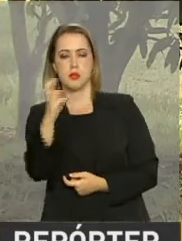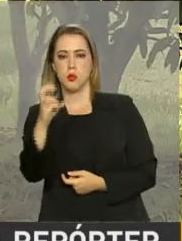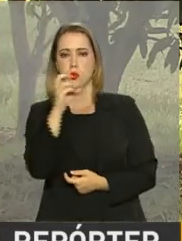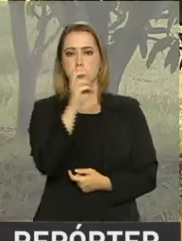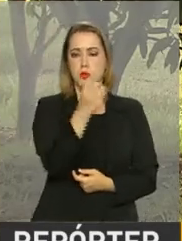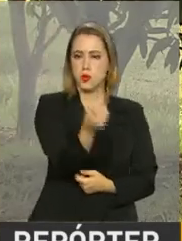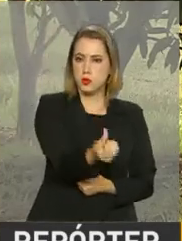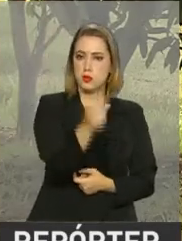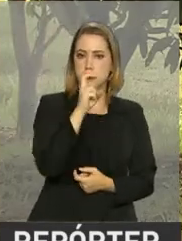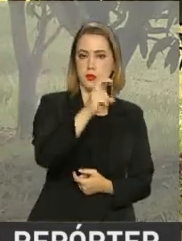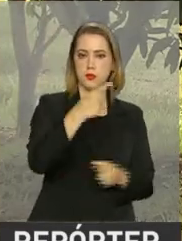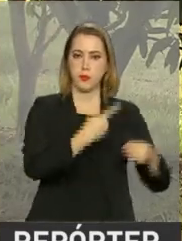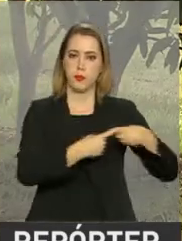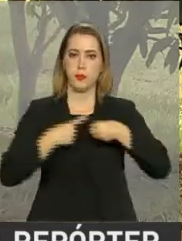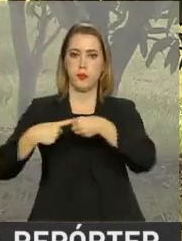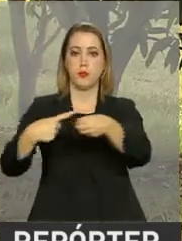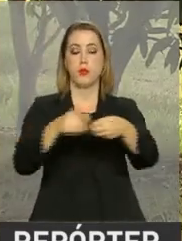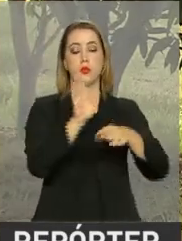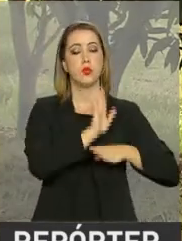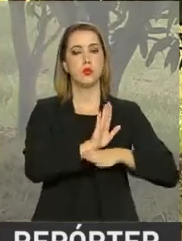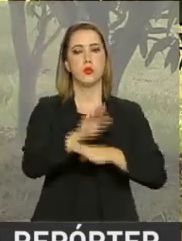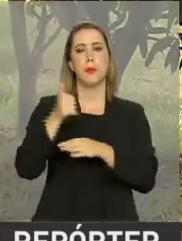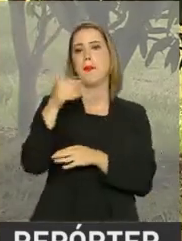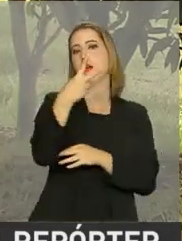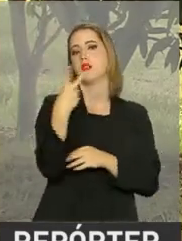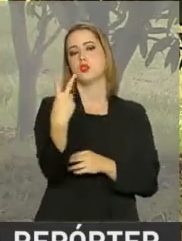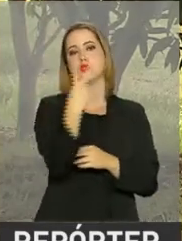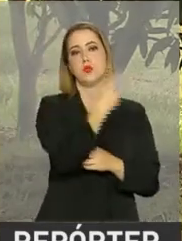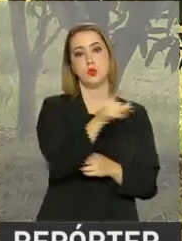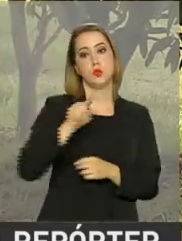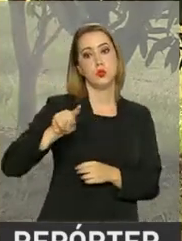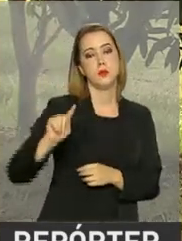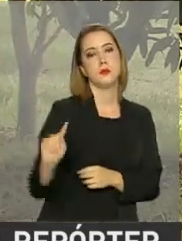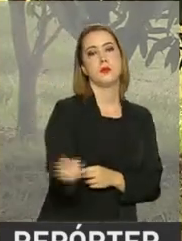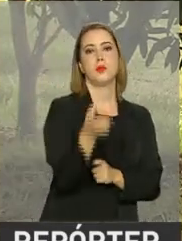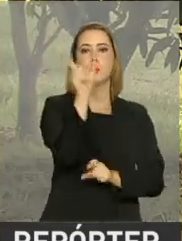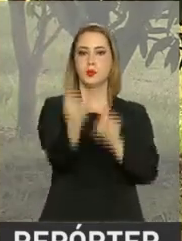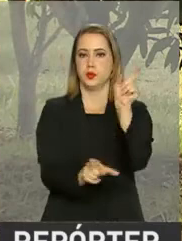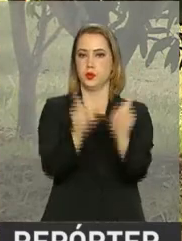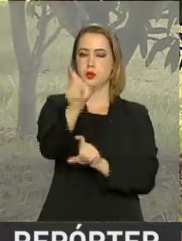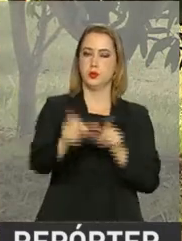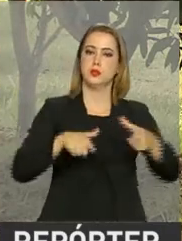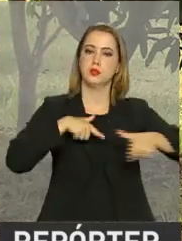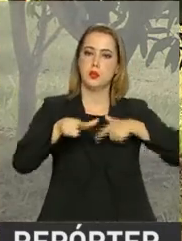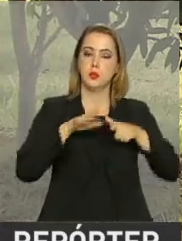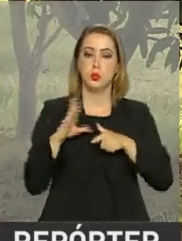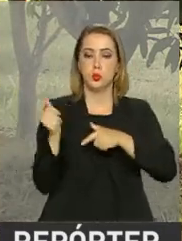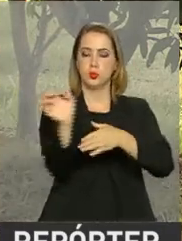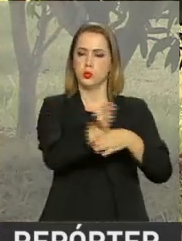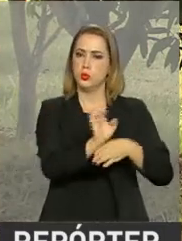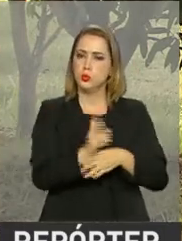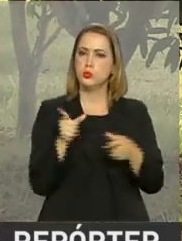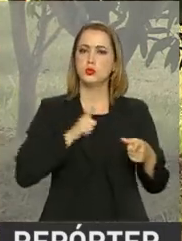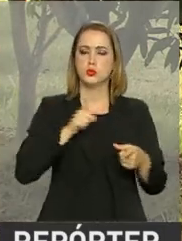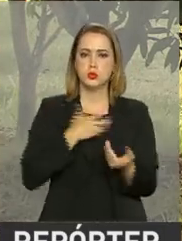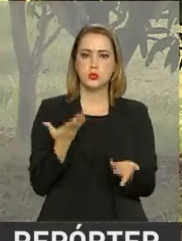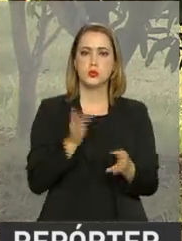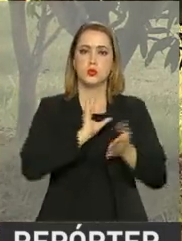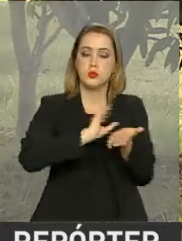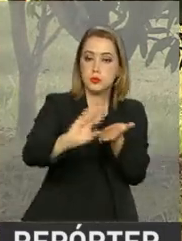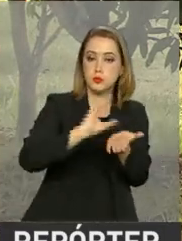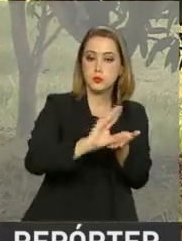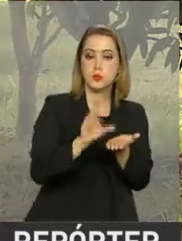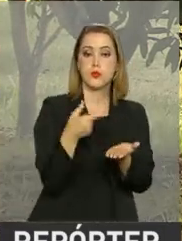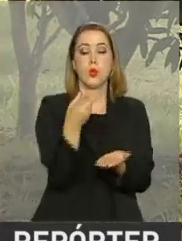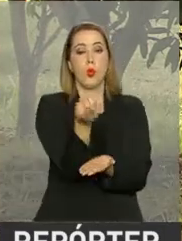5.565 municípios atendidos por mais de 22 mil técnicos todos os estados brasileiros vão receber